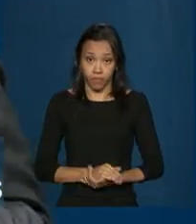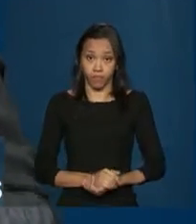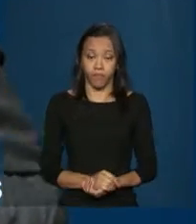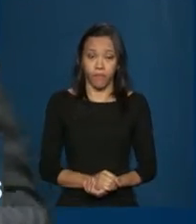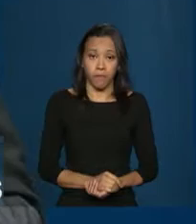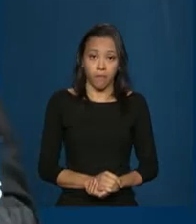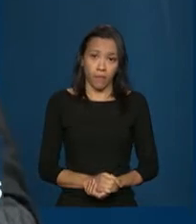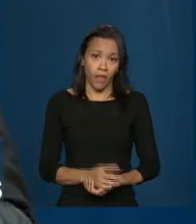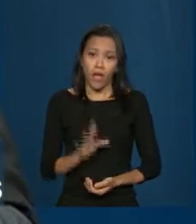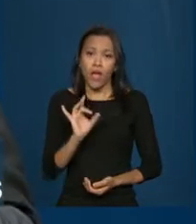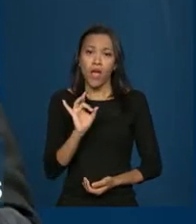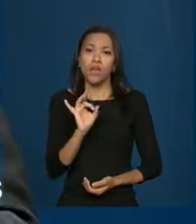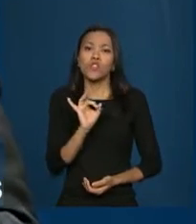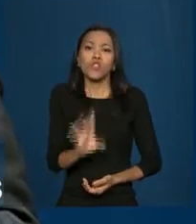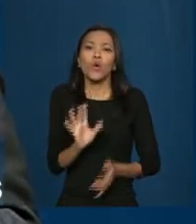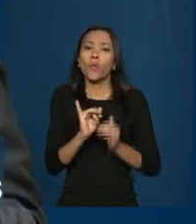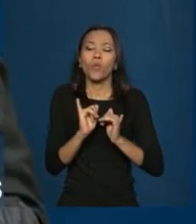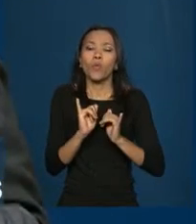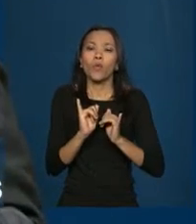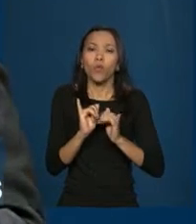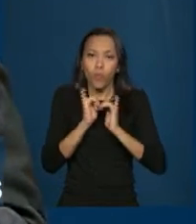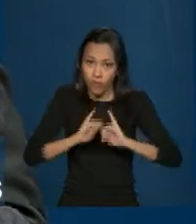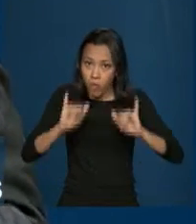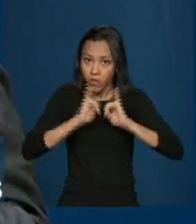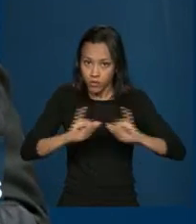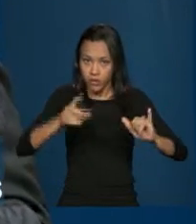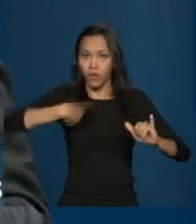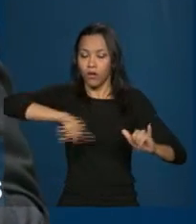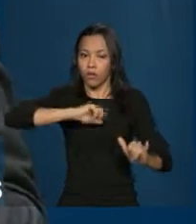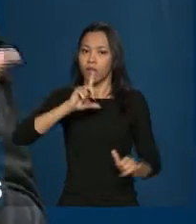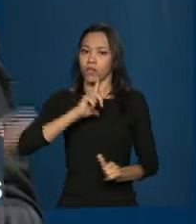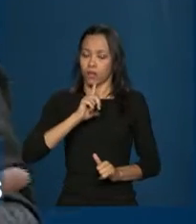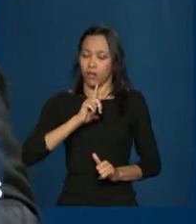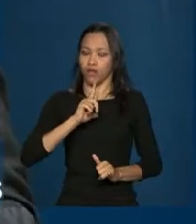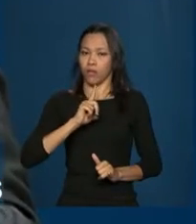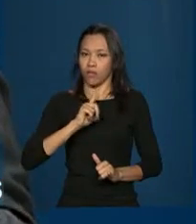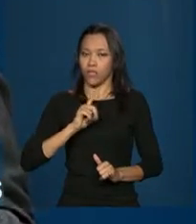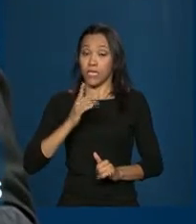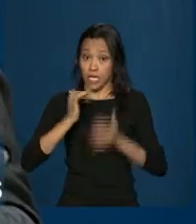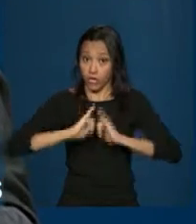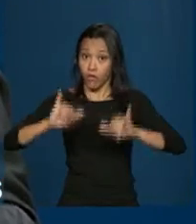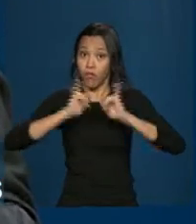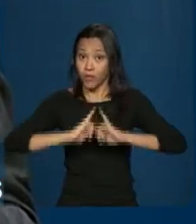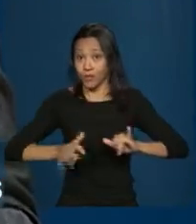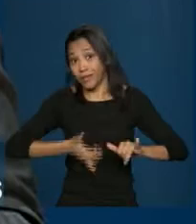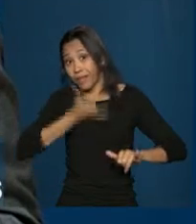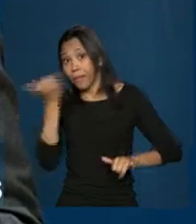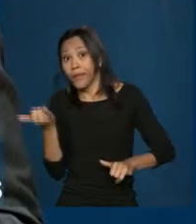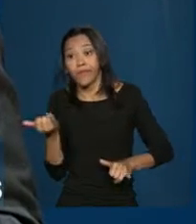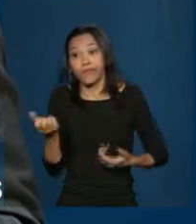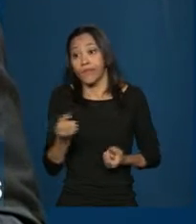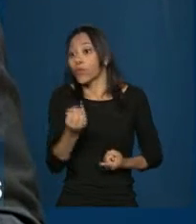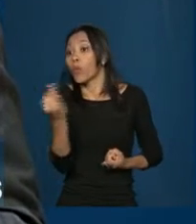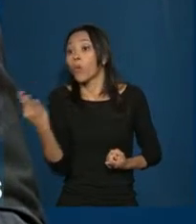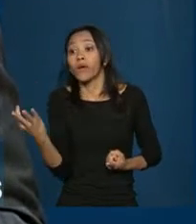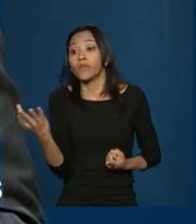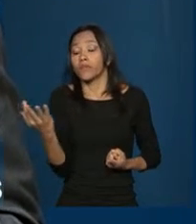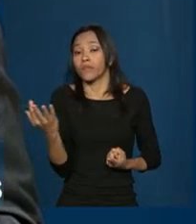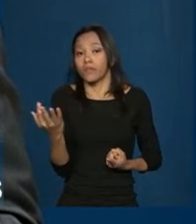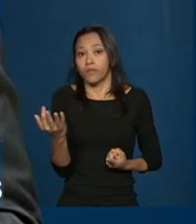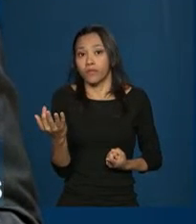Então... essas são as estimativas que nós temos e as estimativas também dependem de quantas